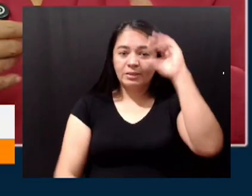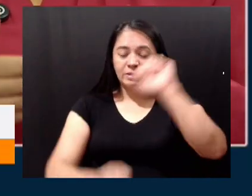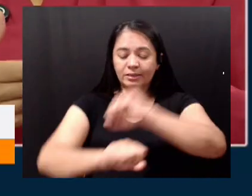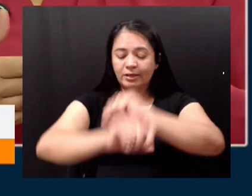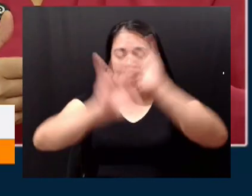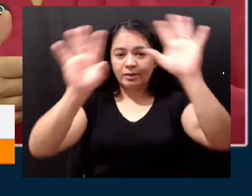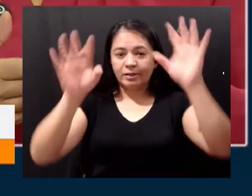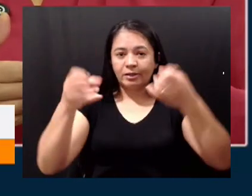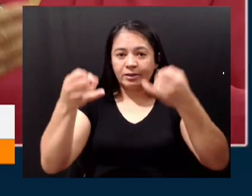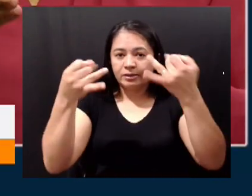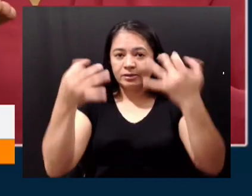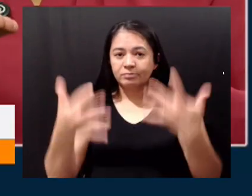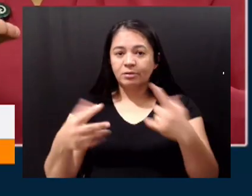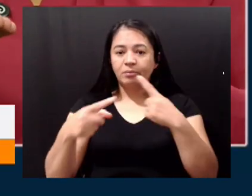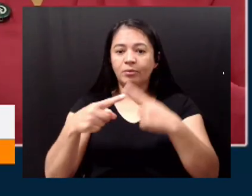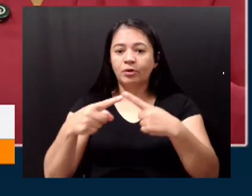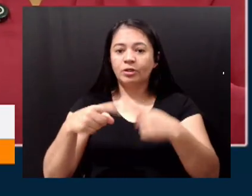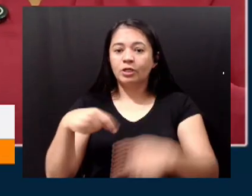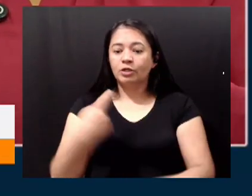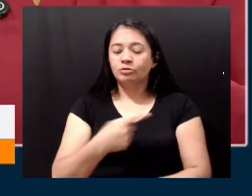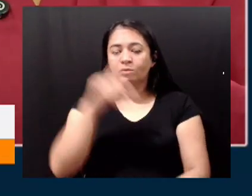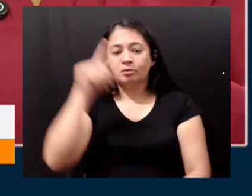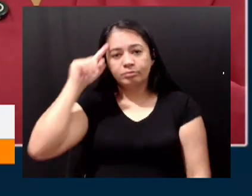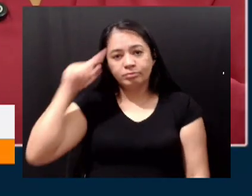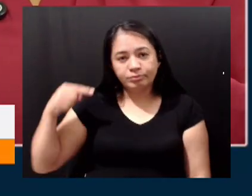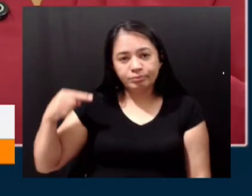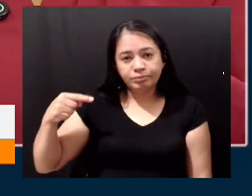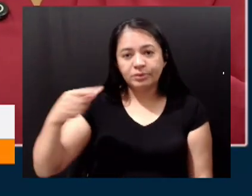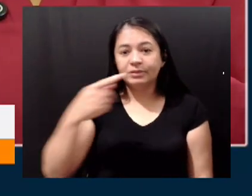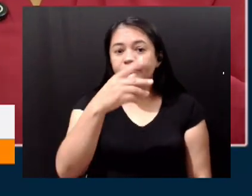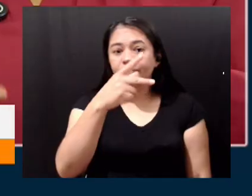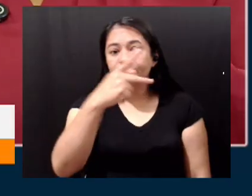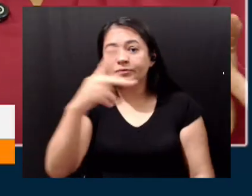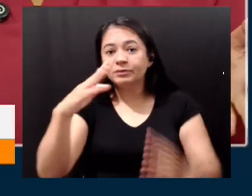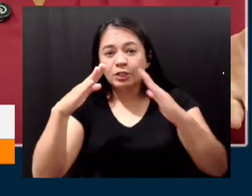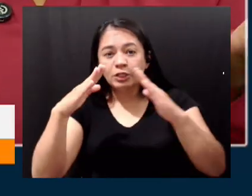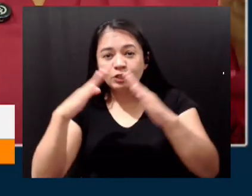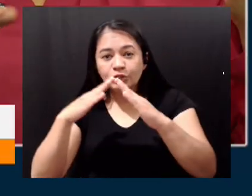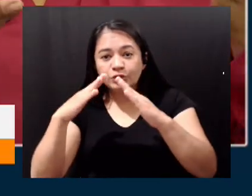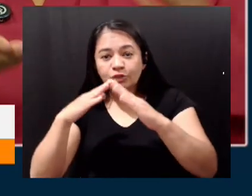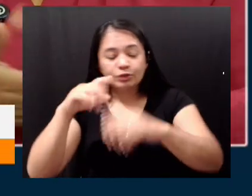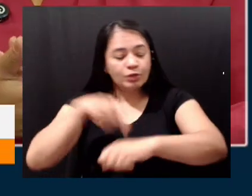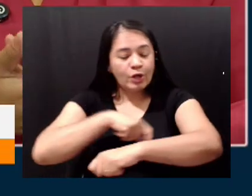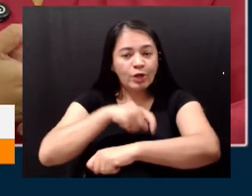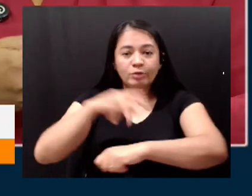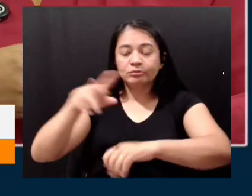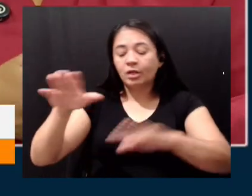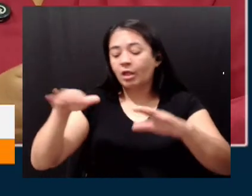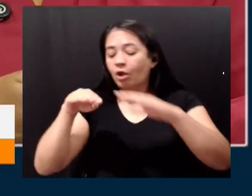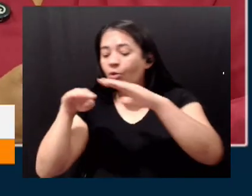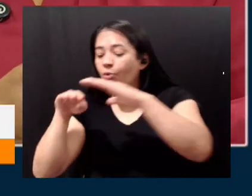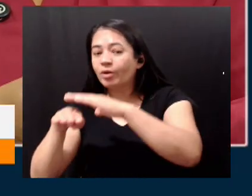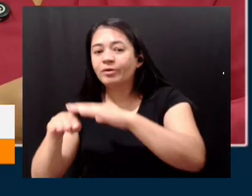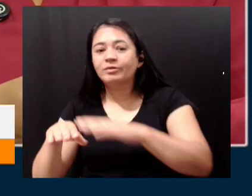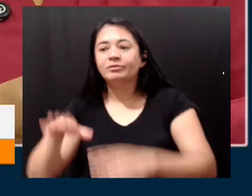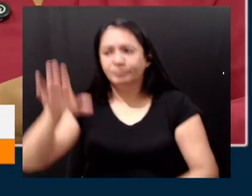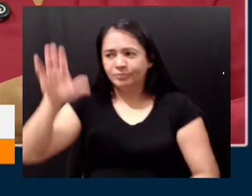algo que está no nosso dia a dia, que está aí na sua cozinha, né, na sua gaveta, tá lá o medicamento. Por favor, Rogério, pode falar.